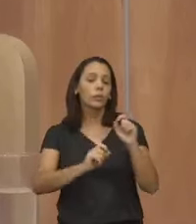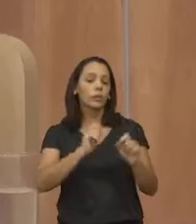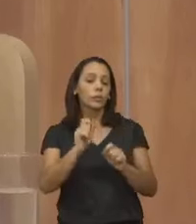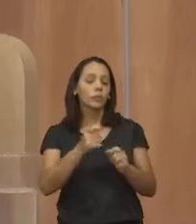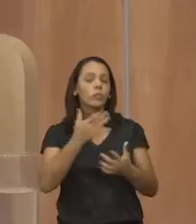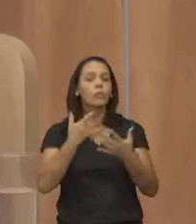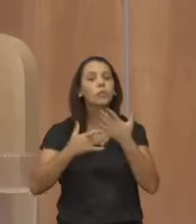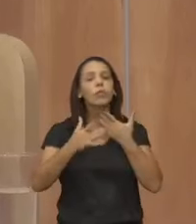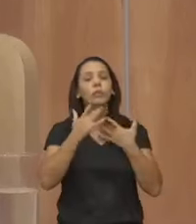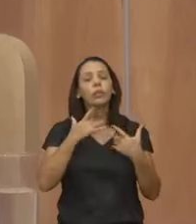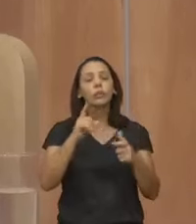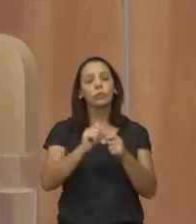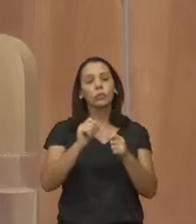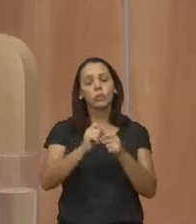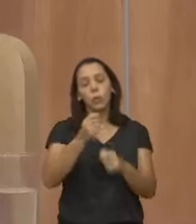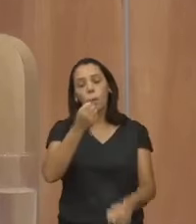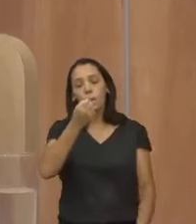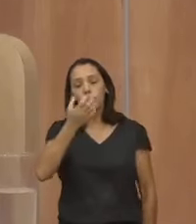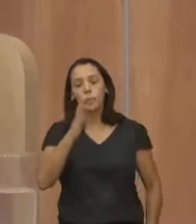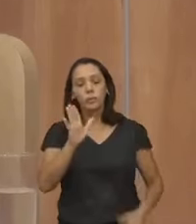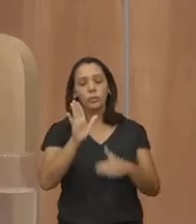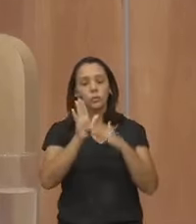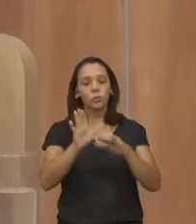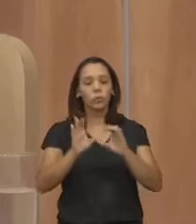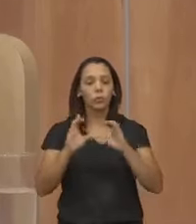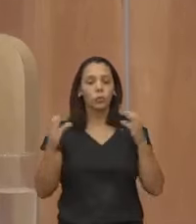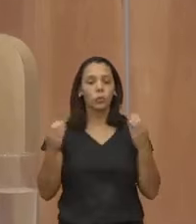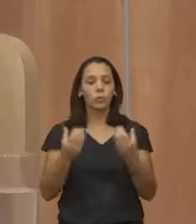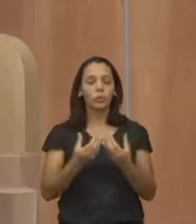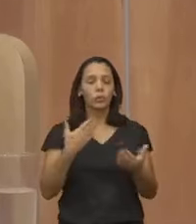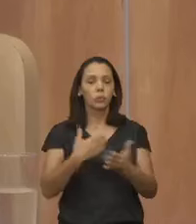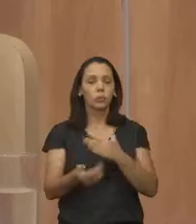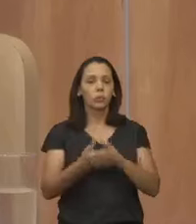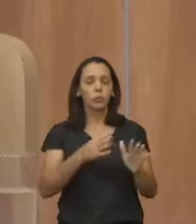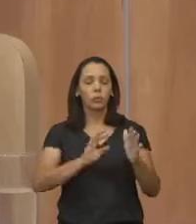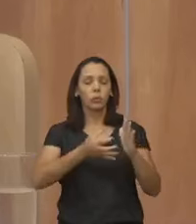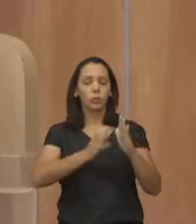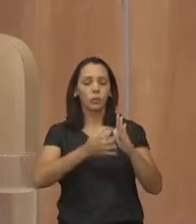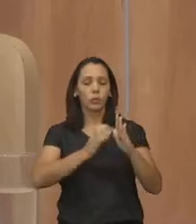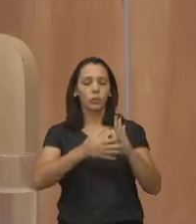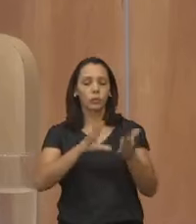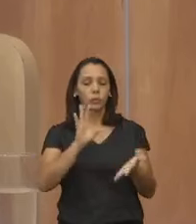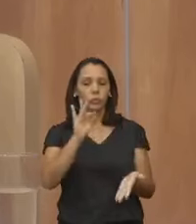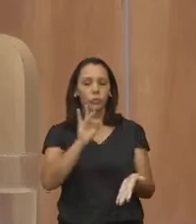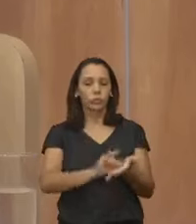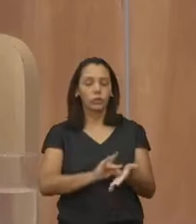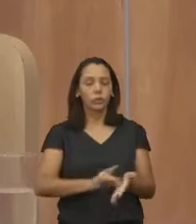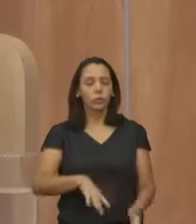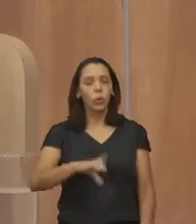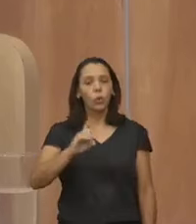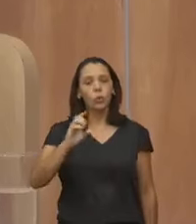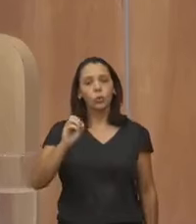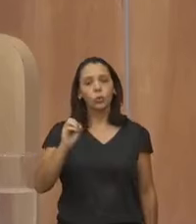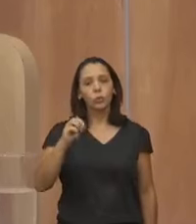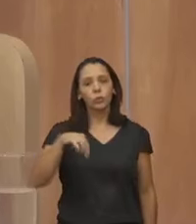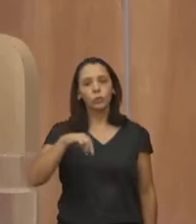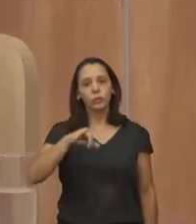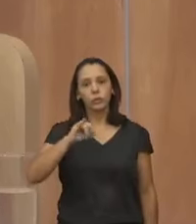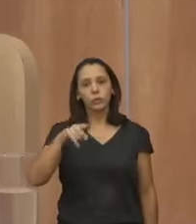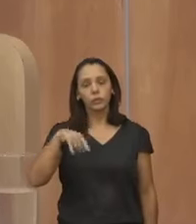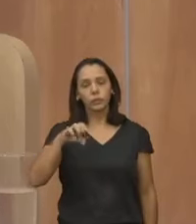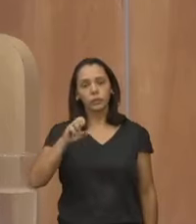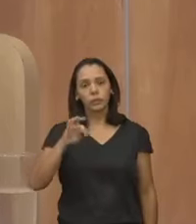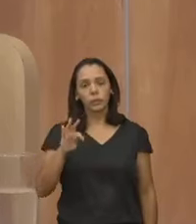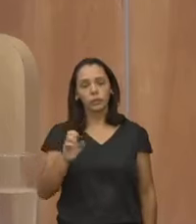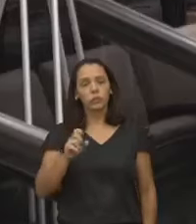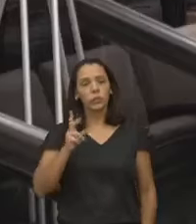fazer o bem para aquela comunidade, independente de cor partidária, né, Donizete? Donizete sempre foi uma pessoa bem ativa, mais para o